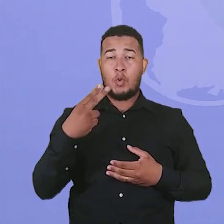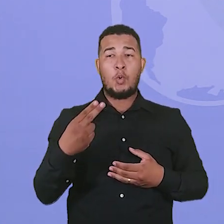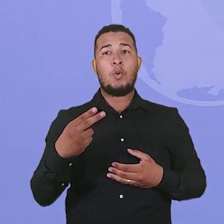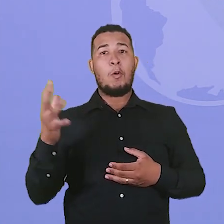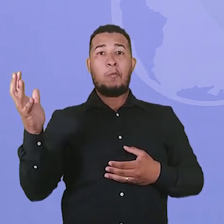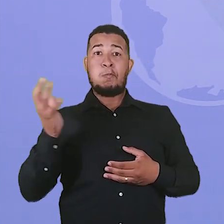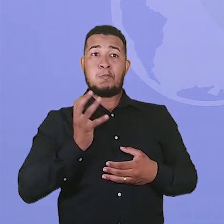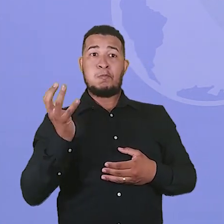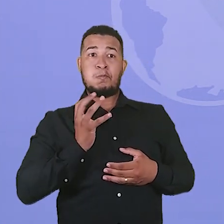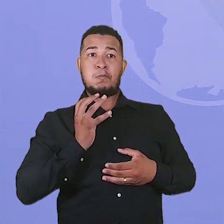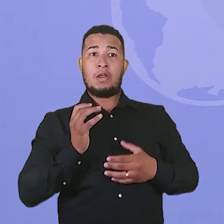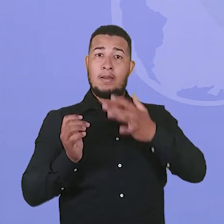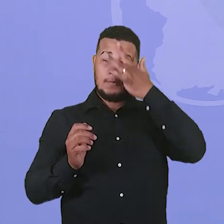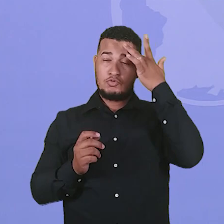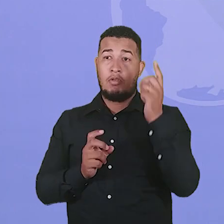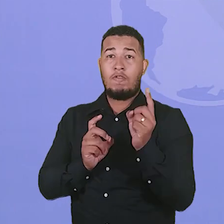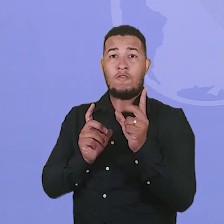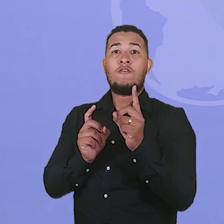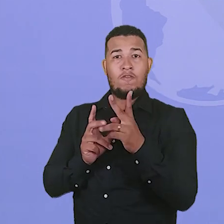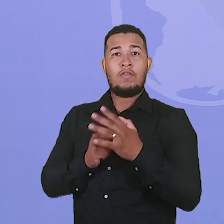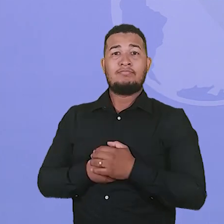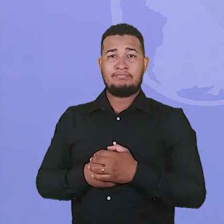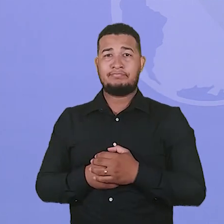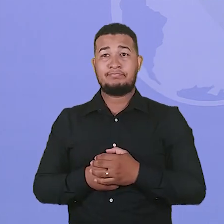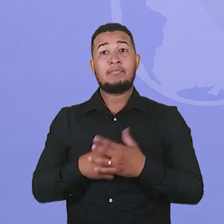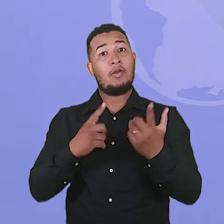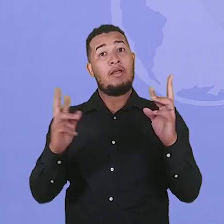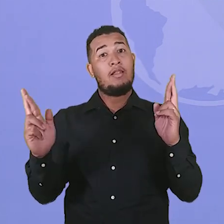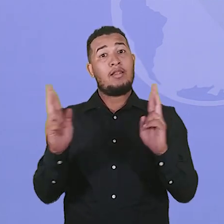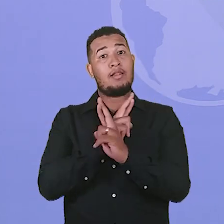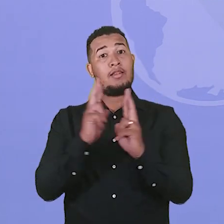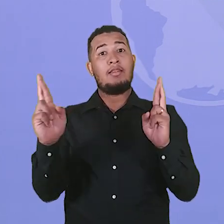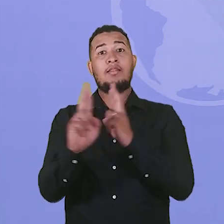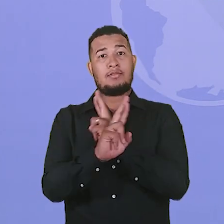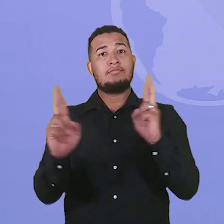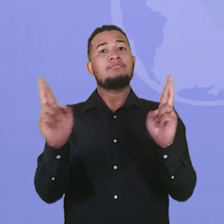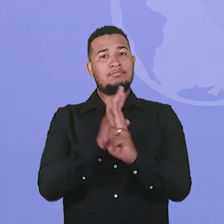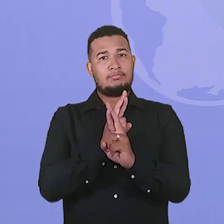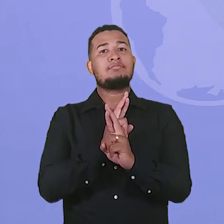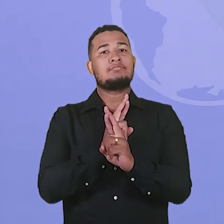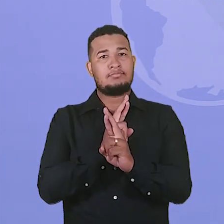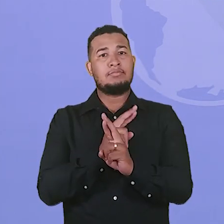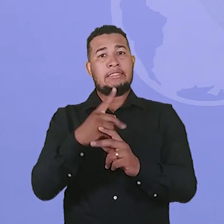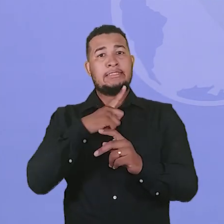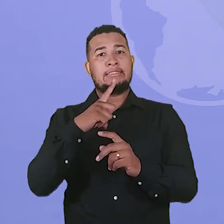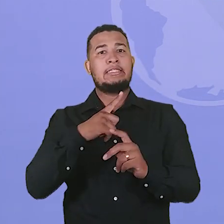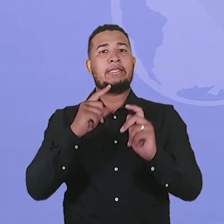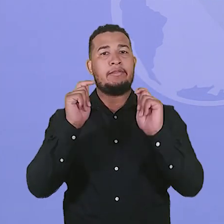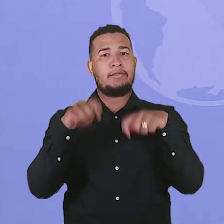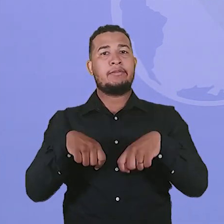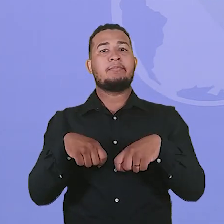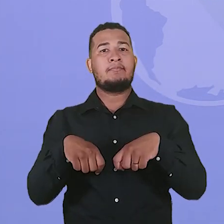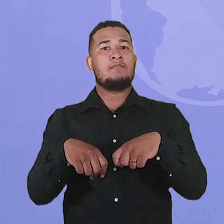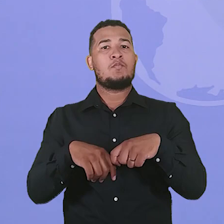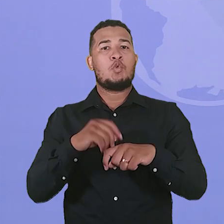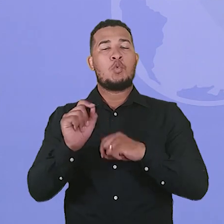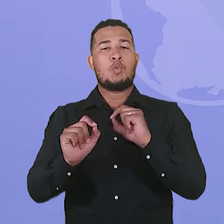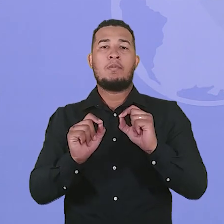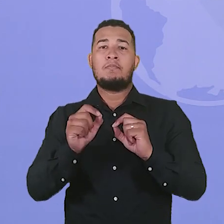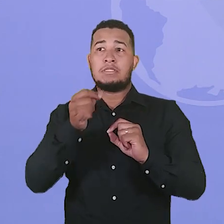entre o burguês e o proletariado. Essa relação que vai